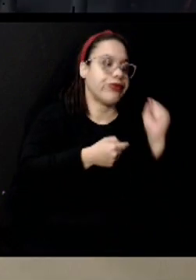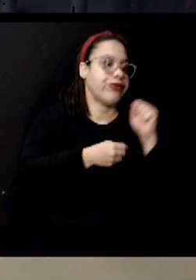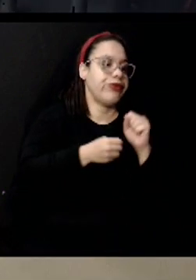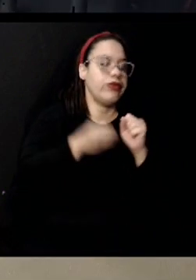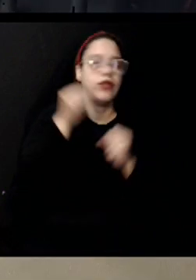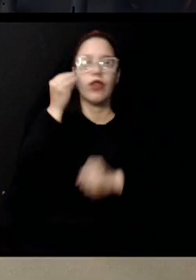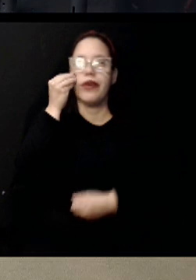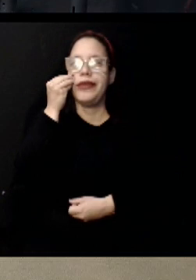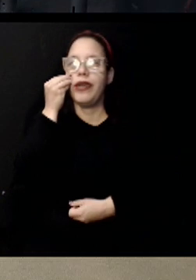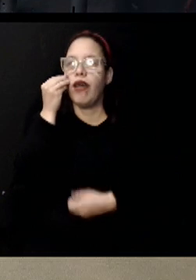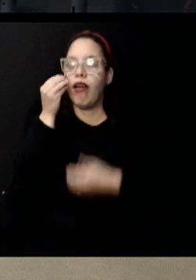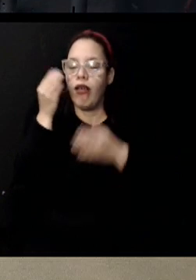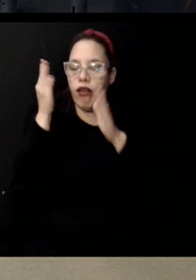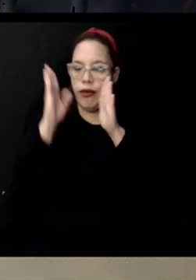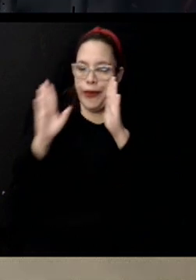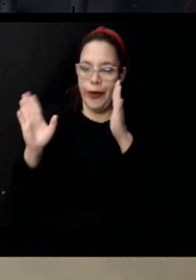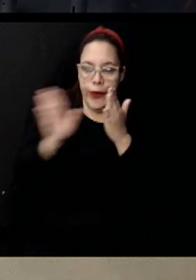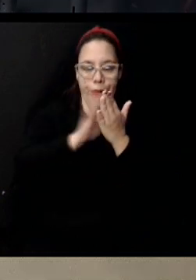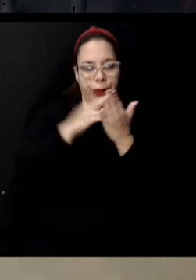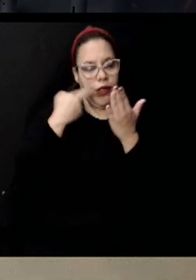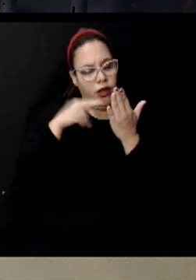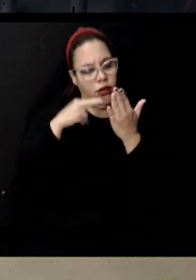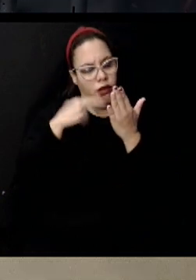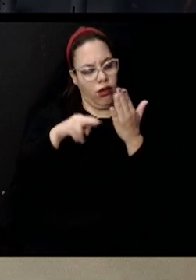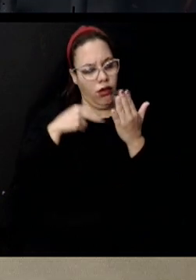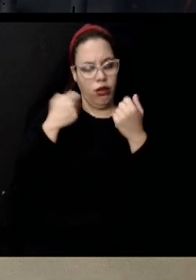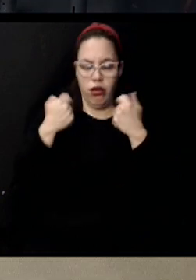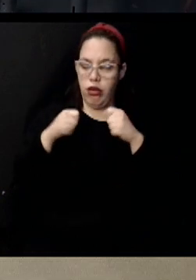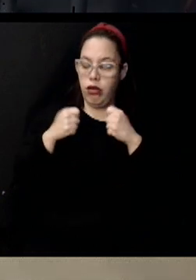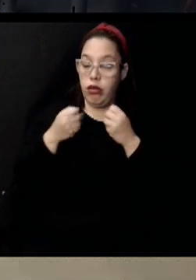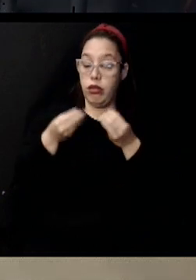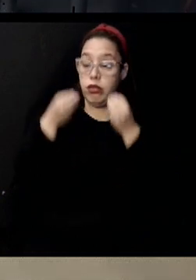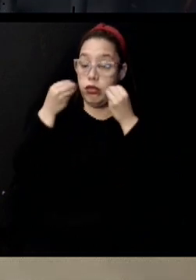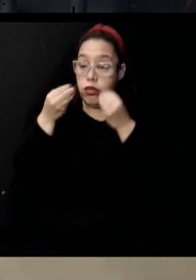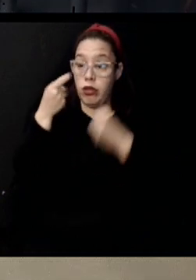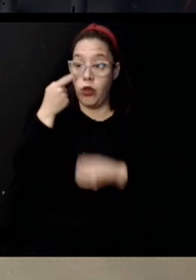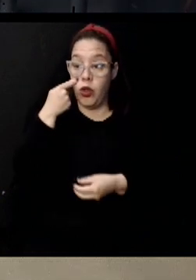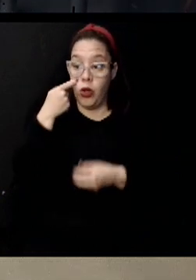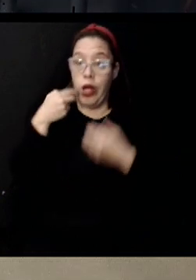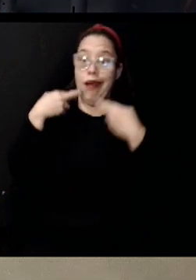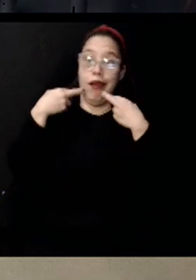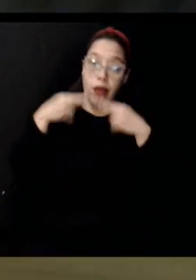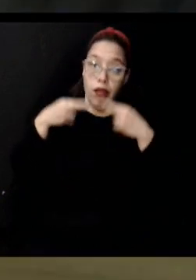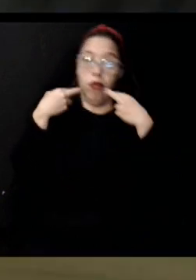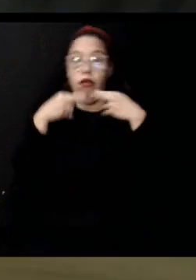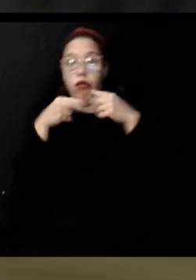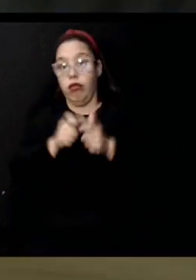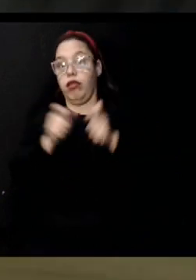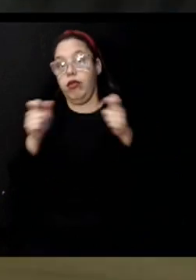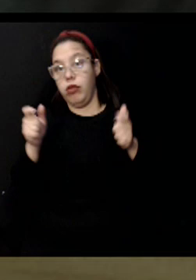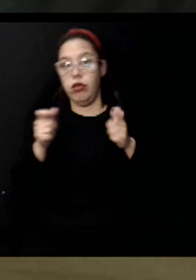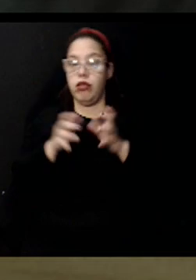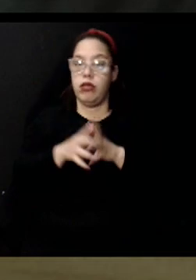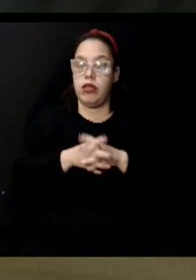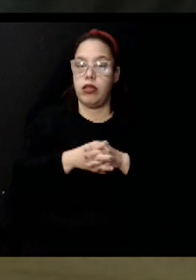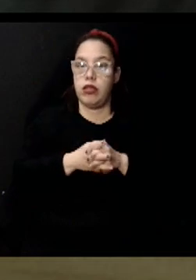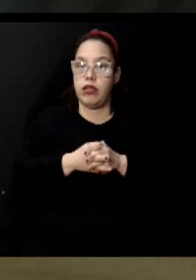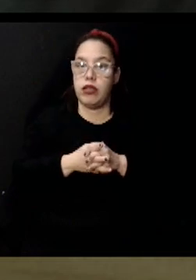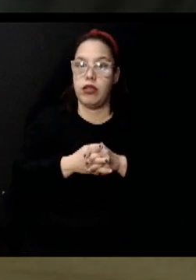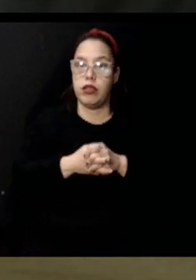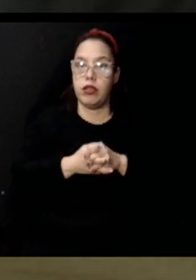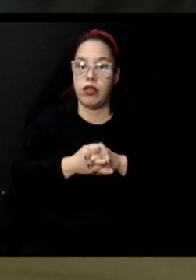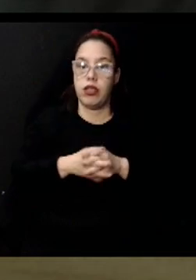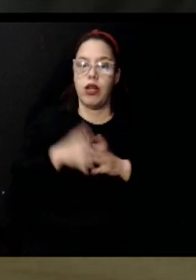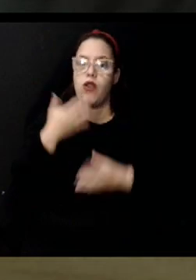ver reclamando, né? O que Tem. que tem. precisa? Como é que a gente vê que a gente reclama demais? Mas esse reclamar que eu estou dizendo aqui não é a